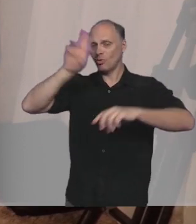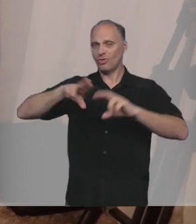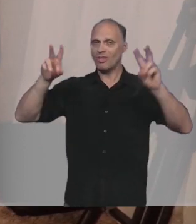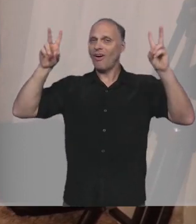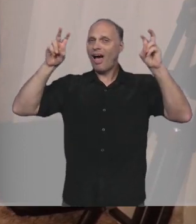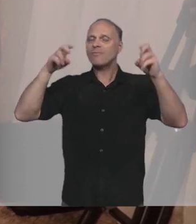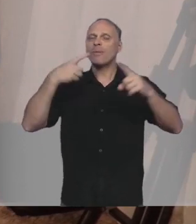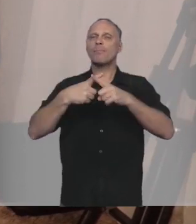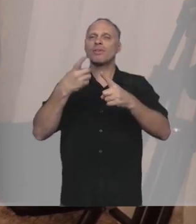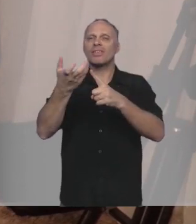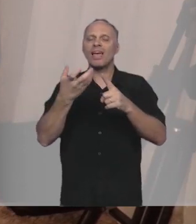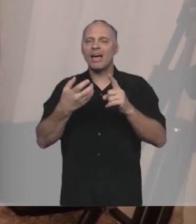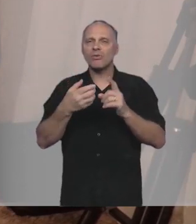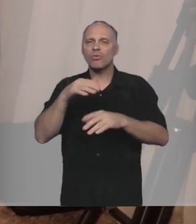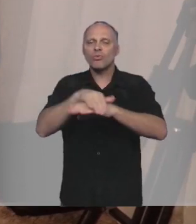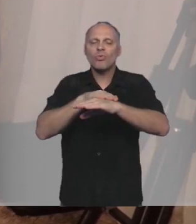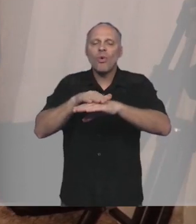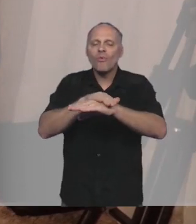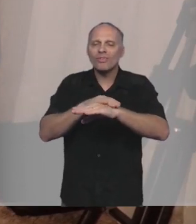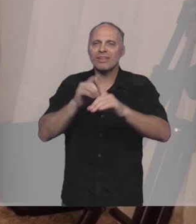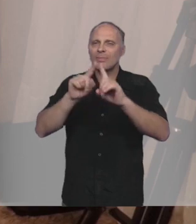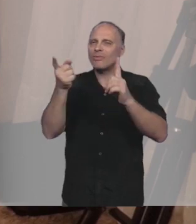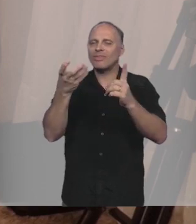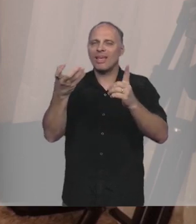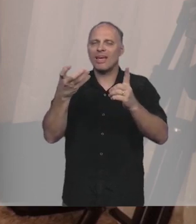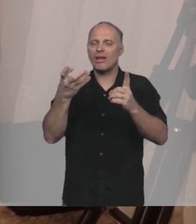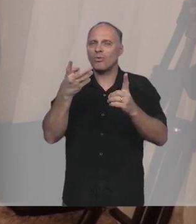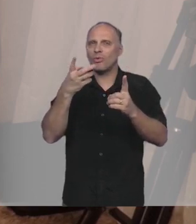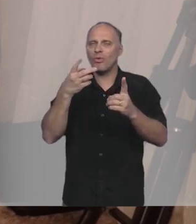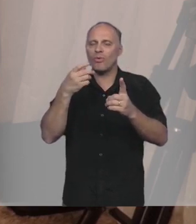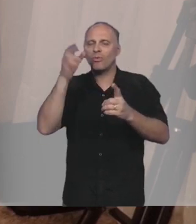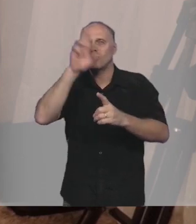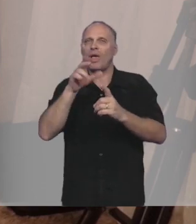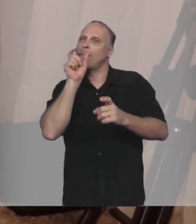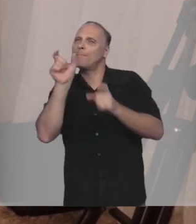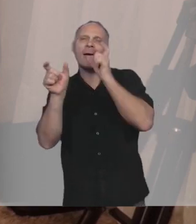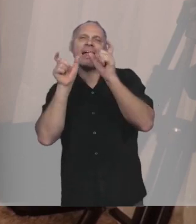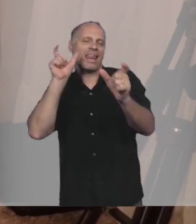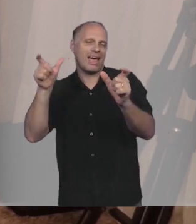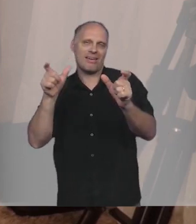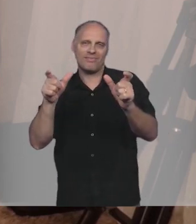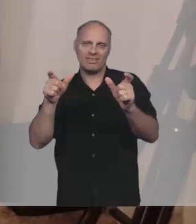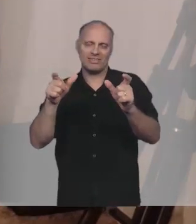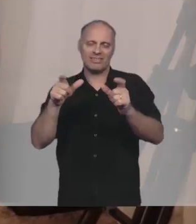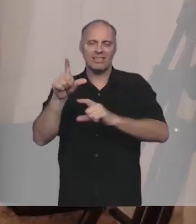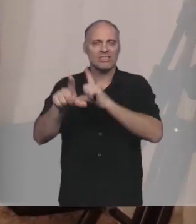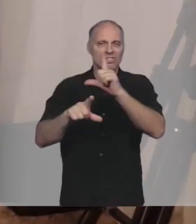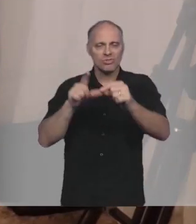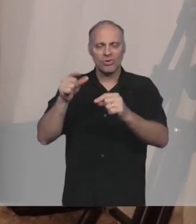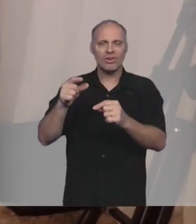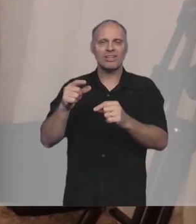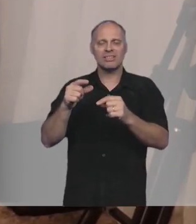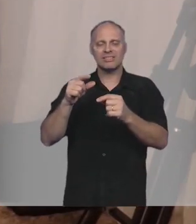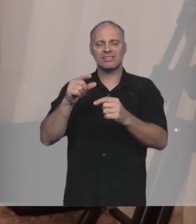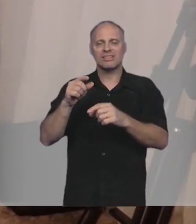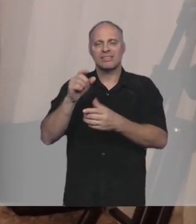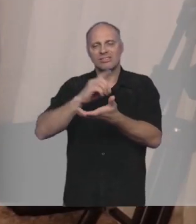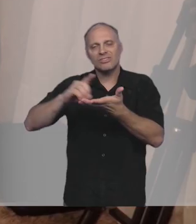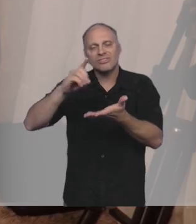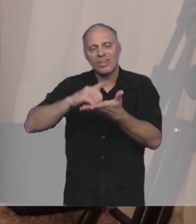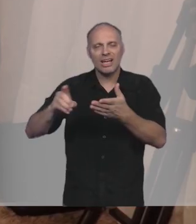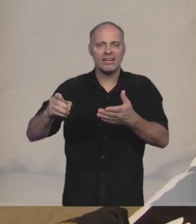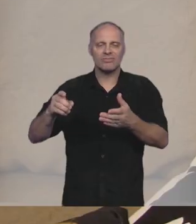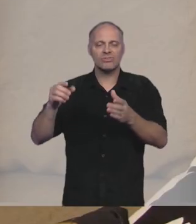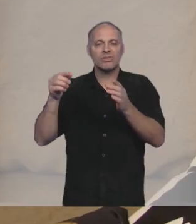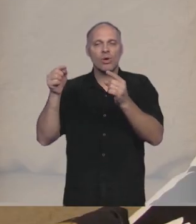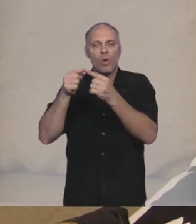buscando palavras, assim, escolhas lexicais mais adequadas. Mas eu acho que tem muito